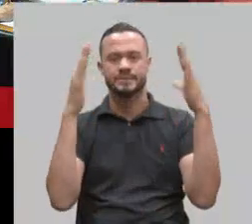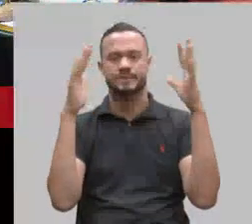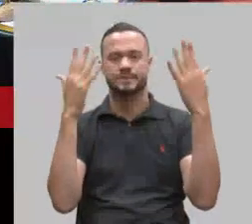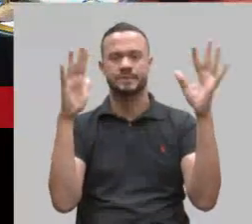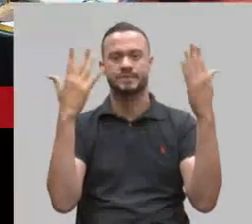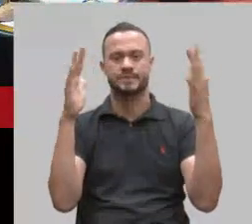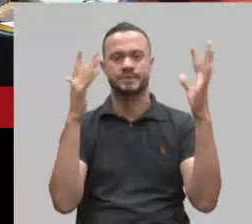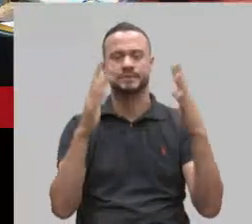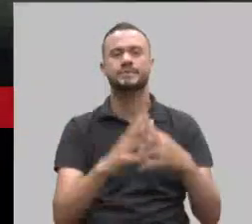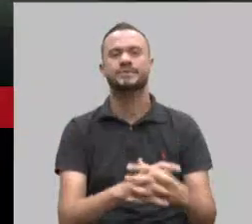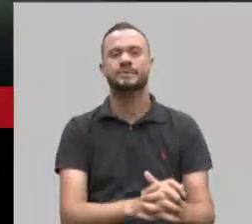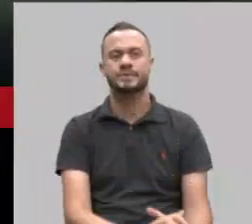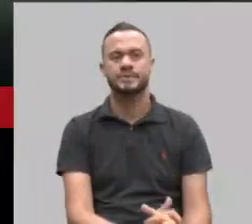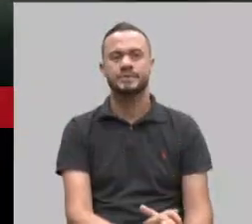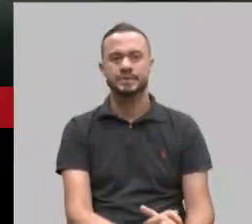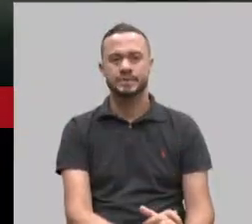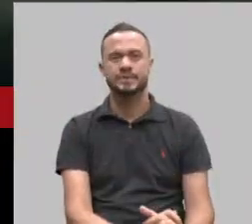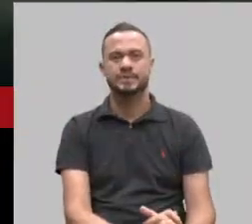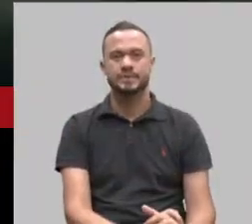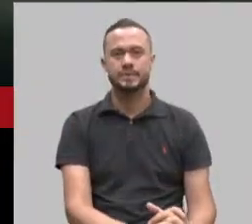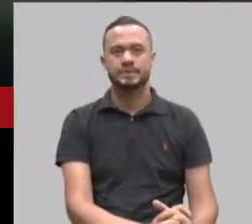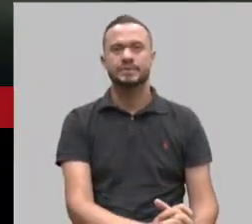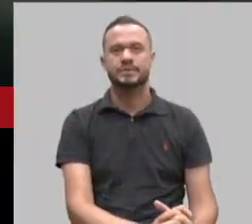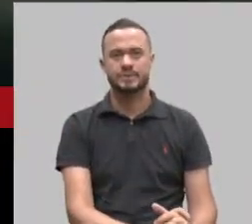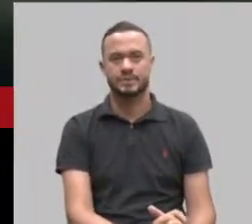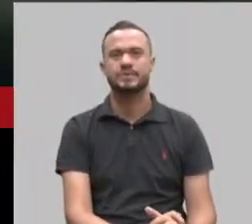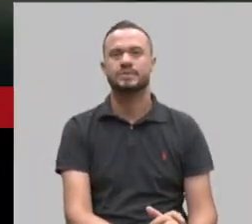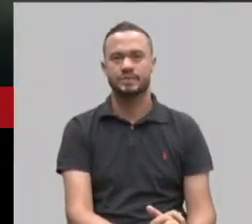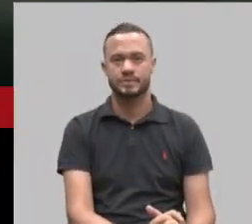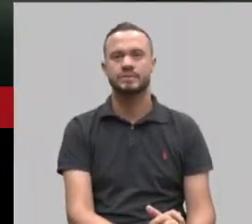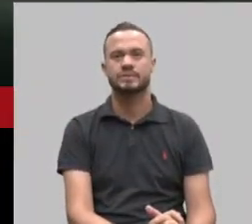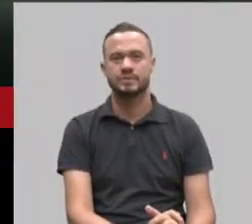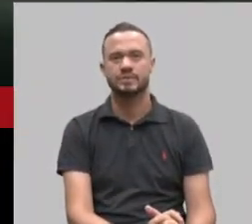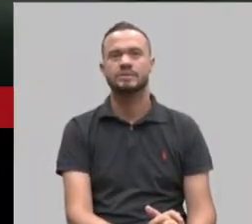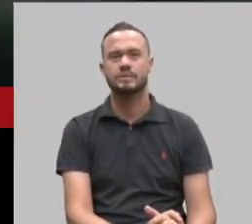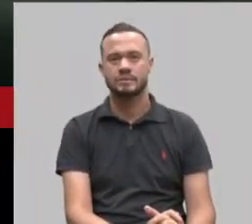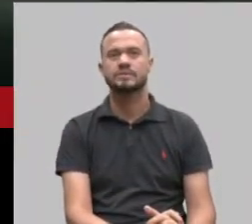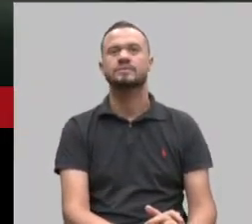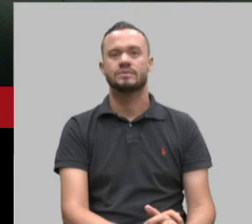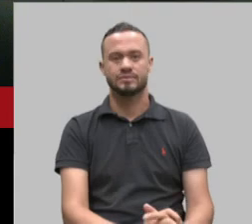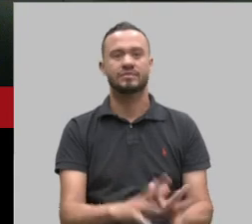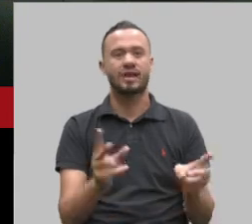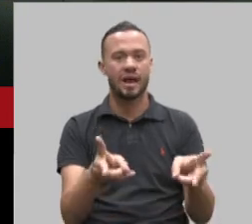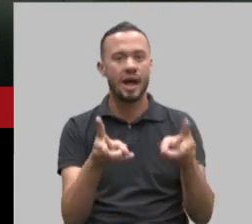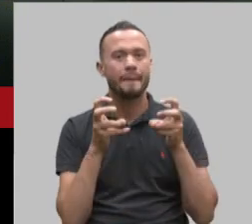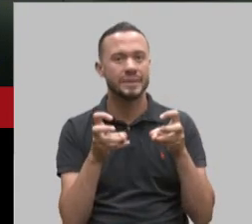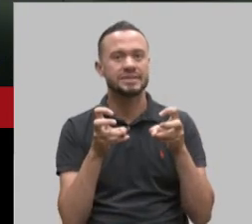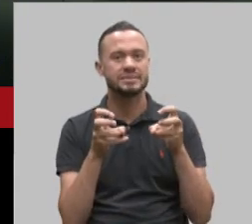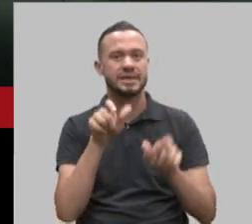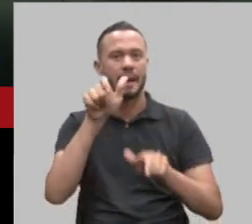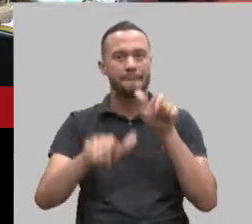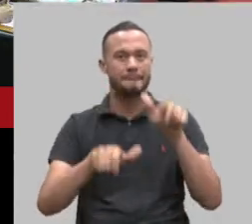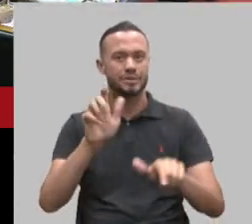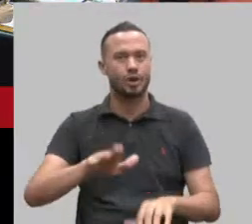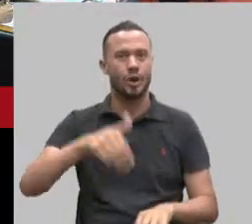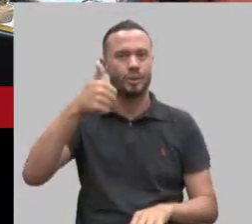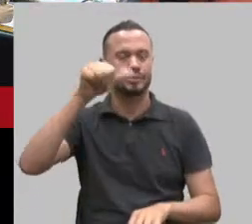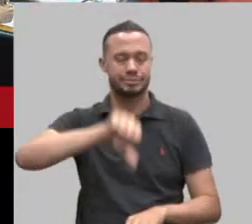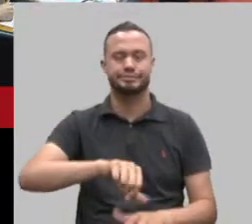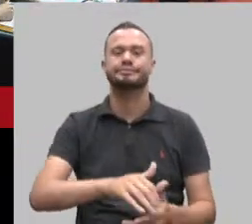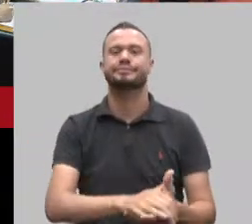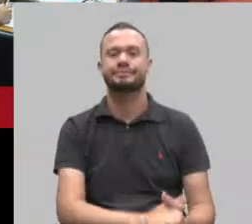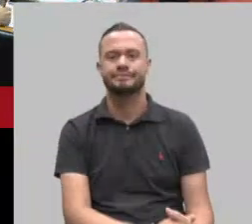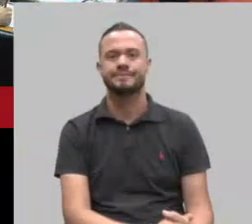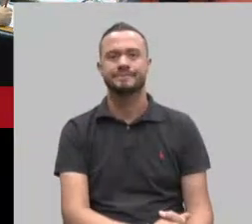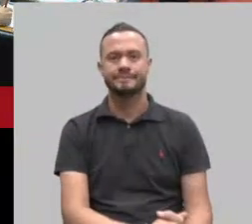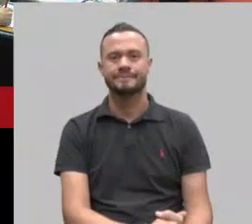obrigado Ok Pelo visto nós temos poucas oposições Nessa proposta pode falar